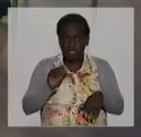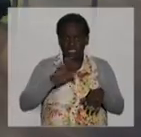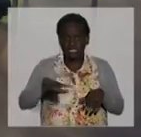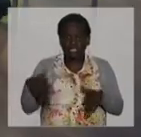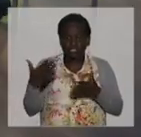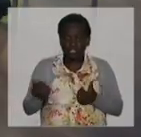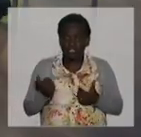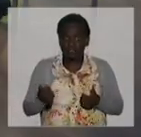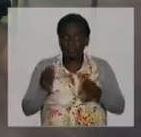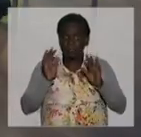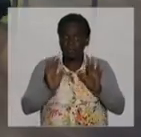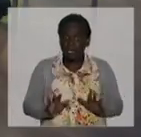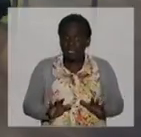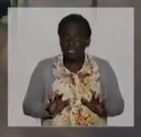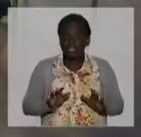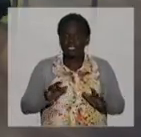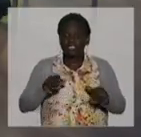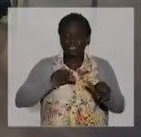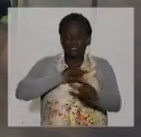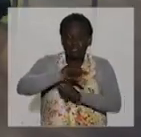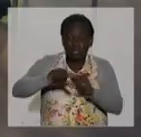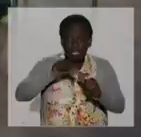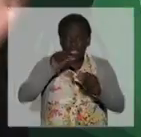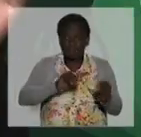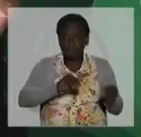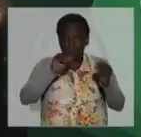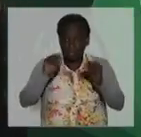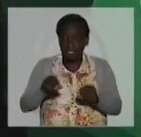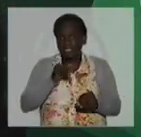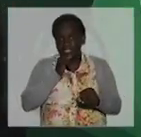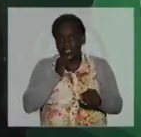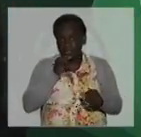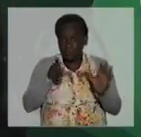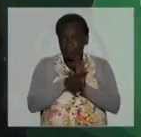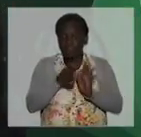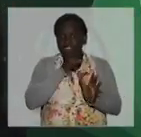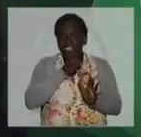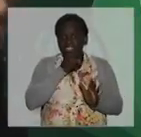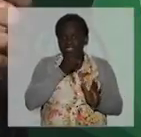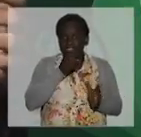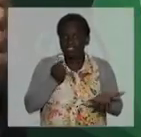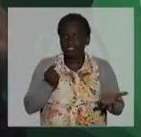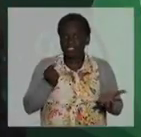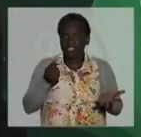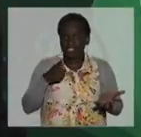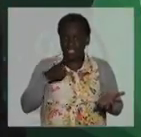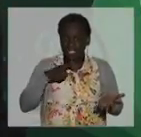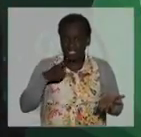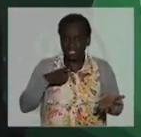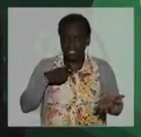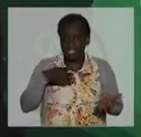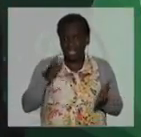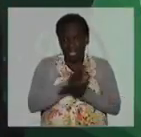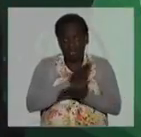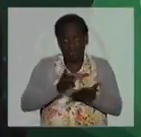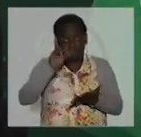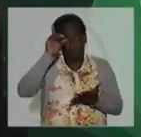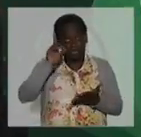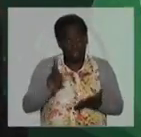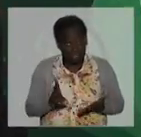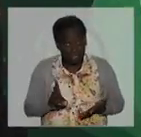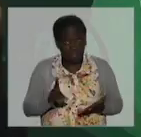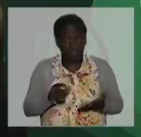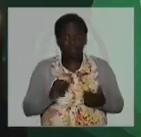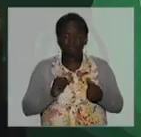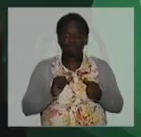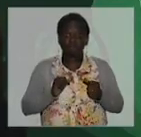crianças e adolescentes. Se a gente transferir isso por um grupo, vou dar um exemplo, de terceira idade, onde você tem um nível de depressão, onde